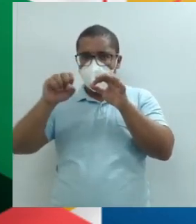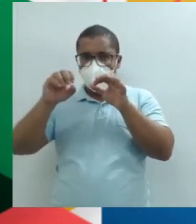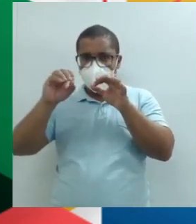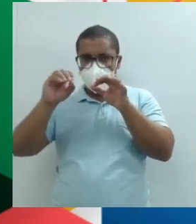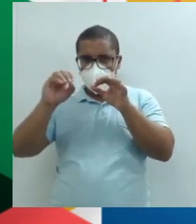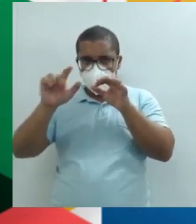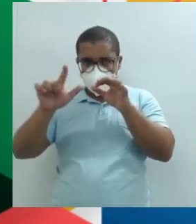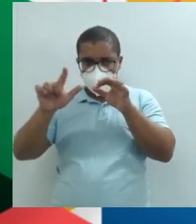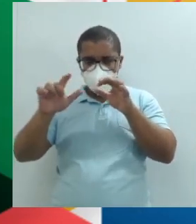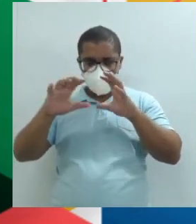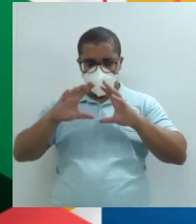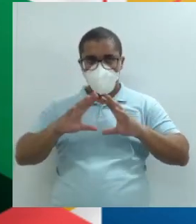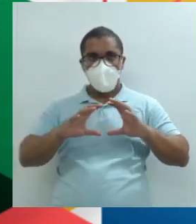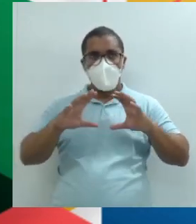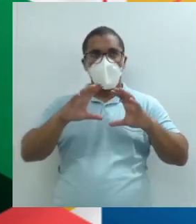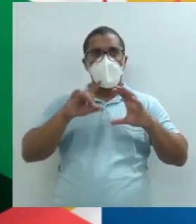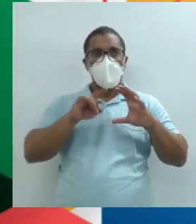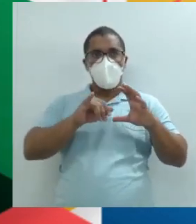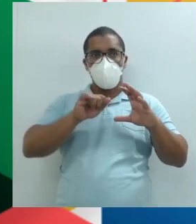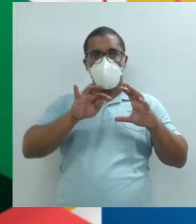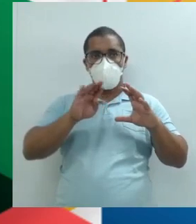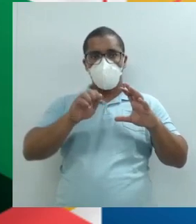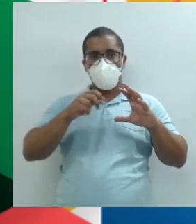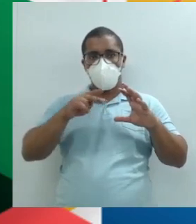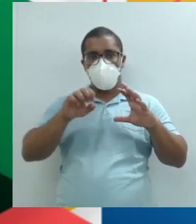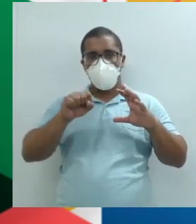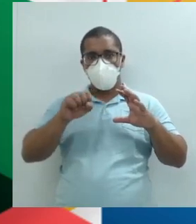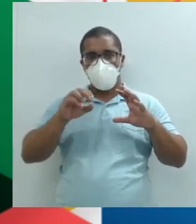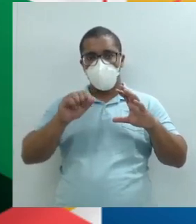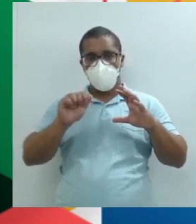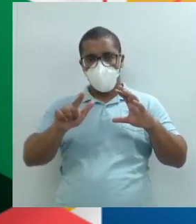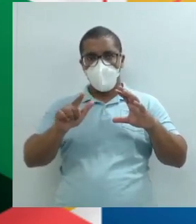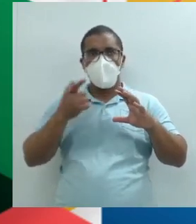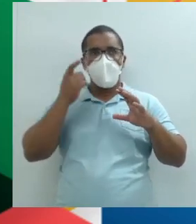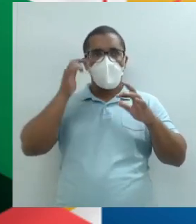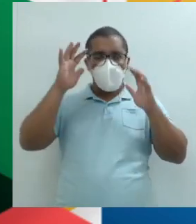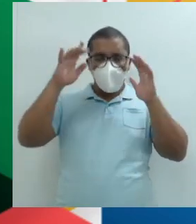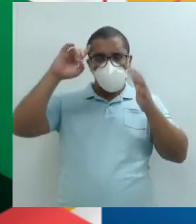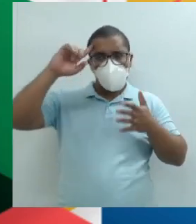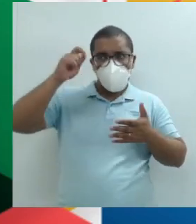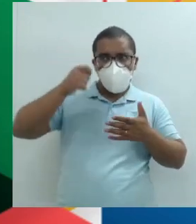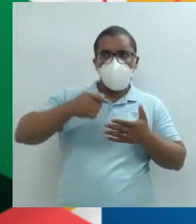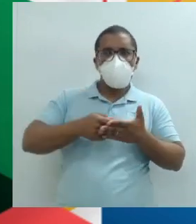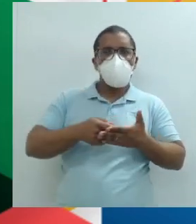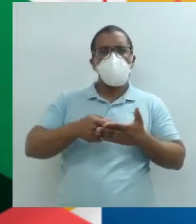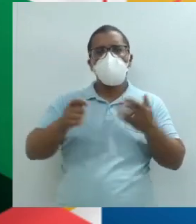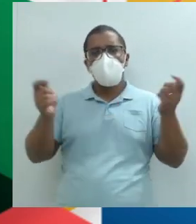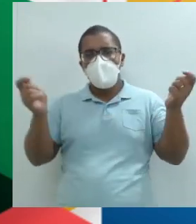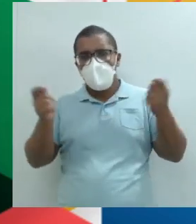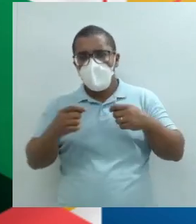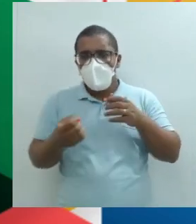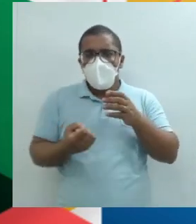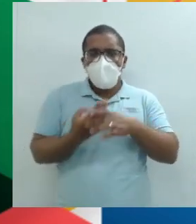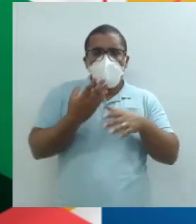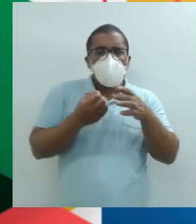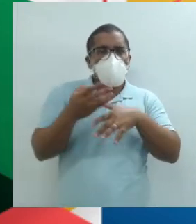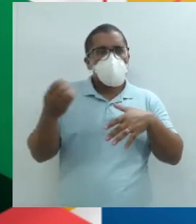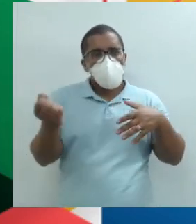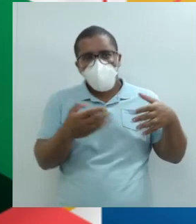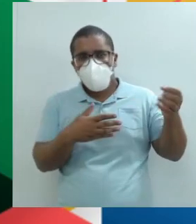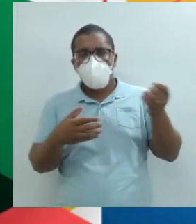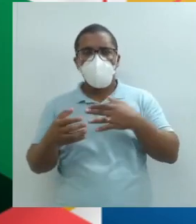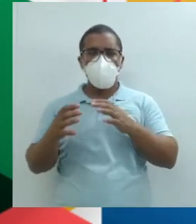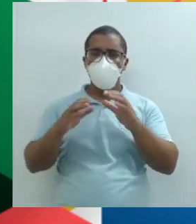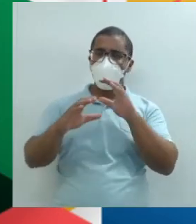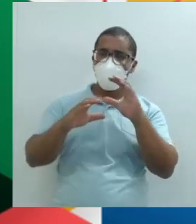tem na nuvenzinha da cognição. Pensamento crítico, poder de tomar decisões, inovação,